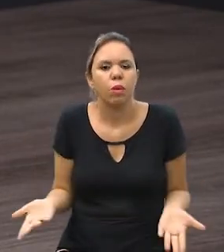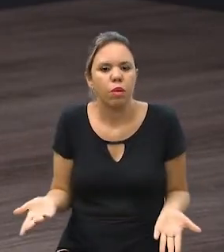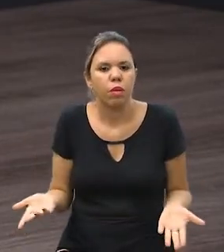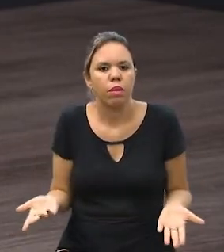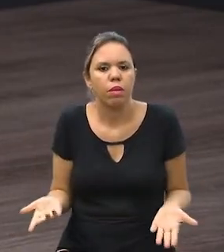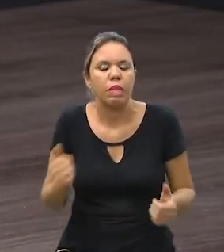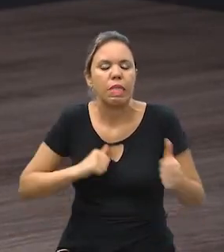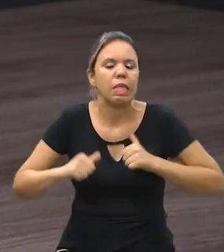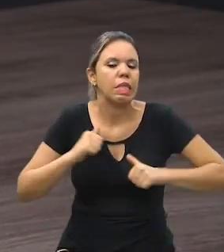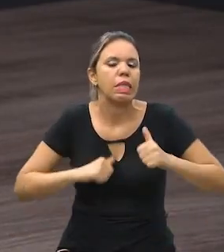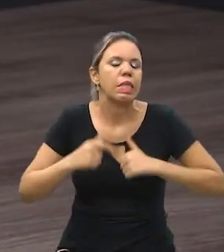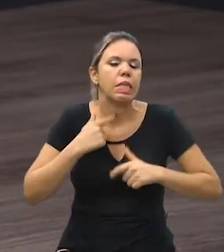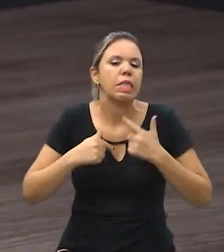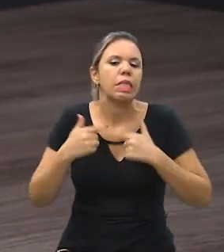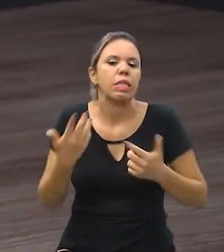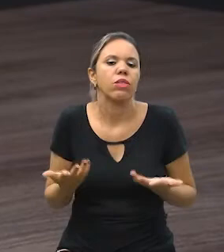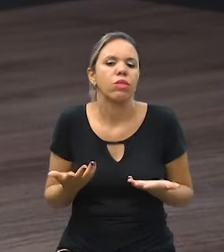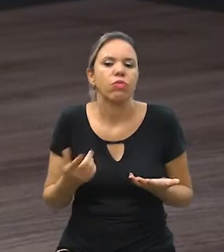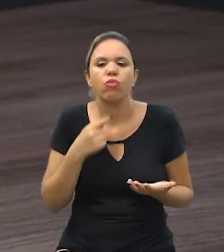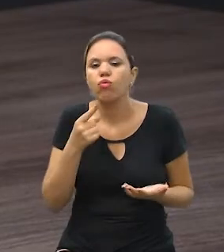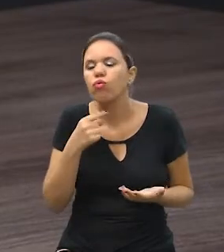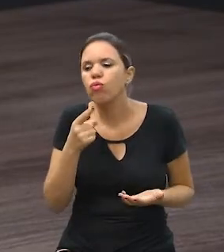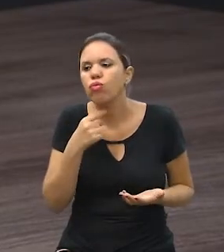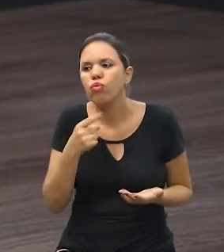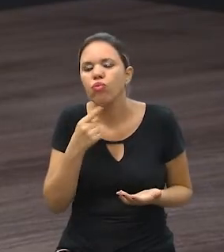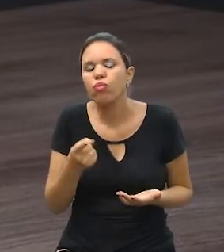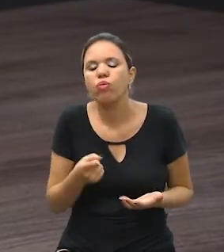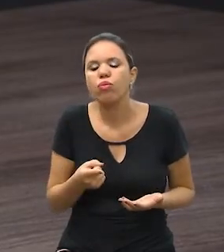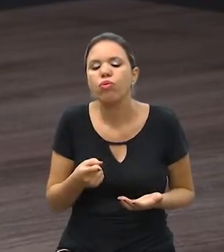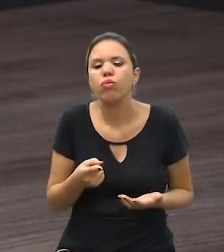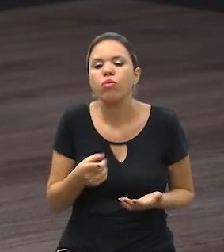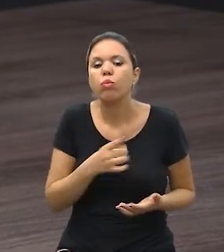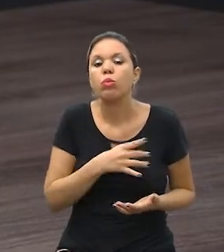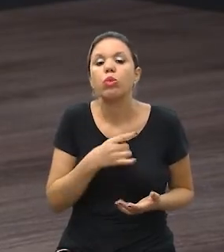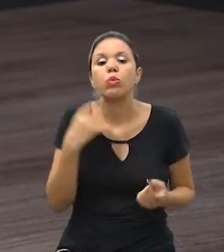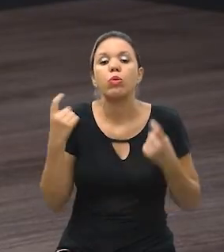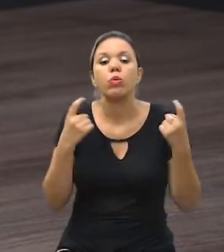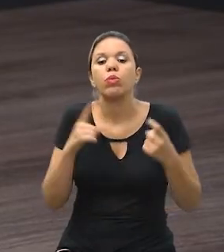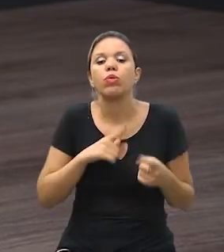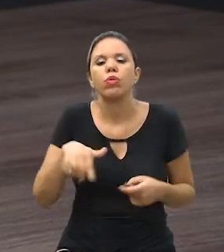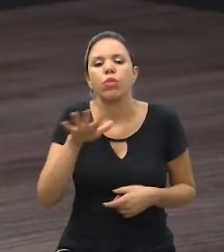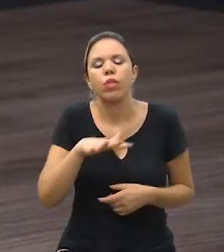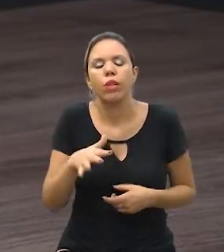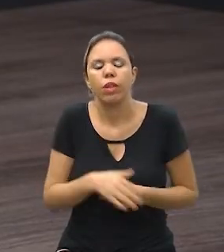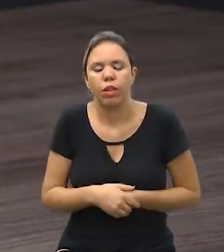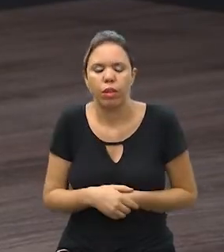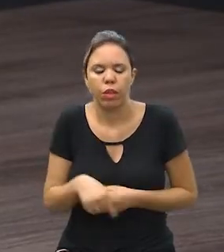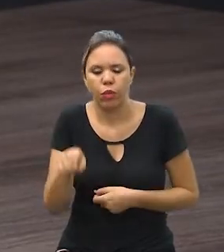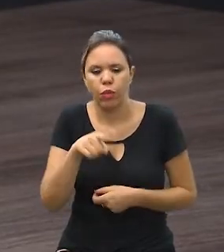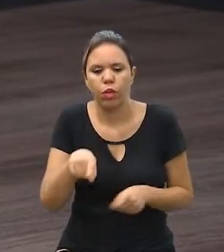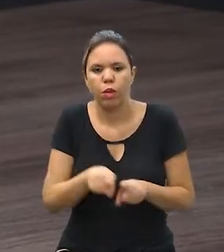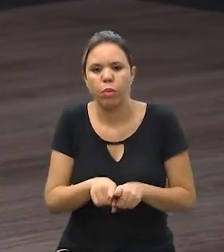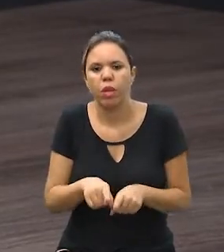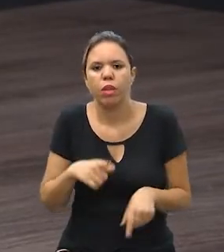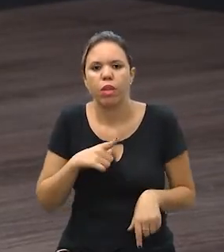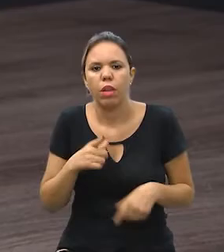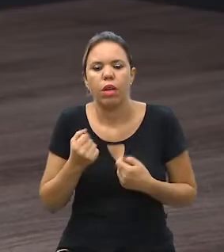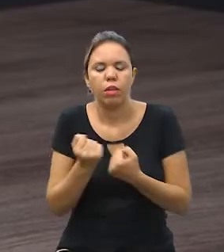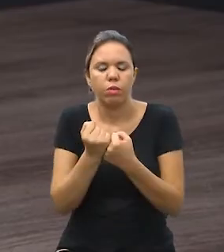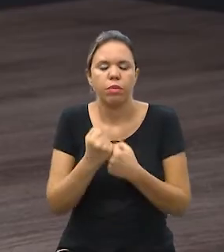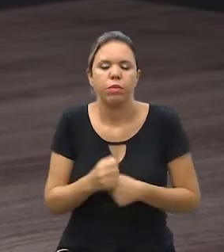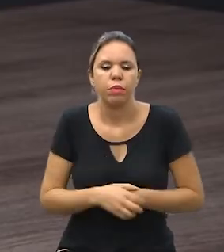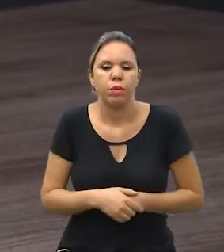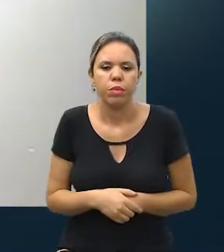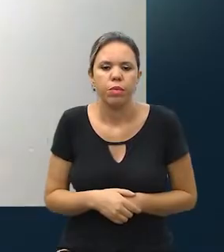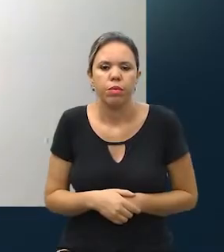os anseios, dúvidas e medos que elas tinham e que vocês deram esse